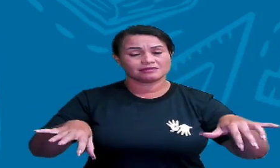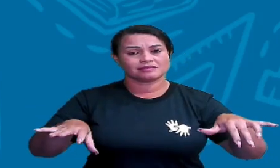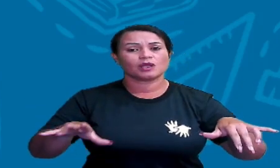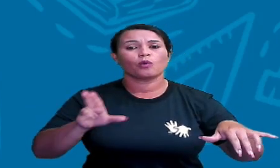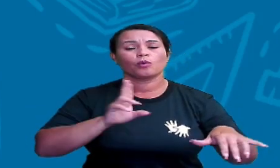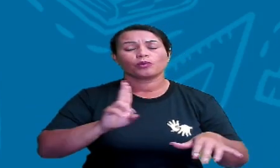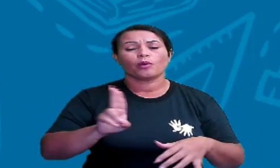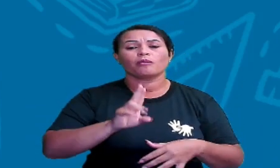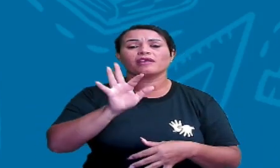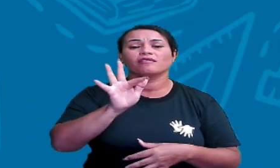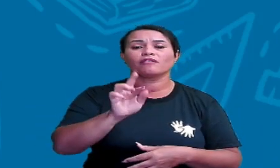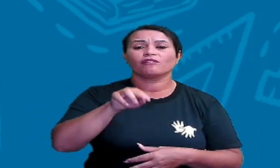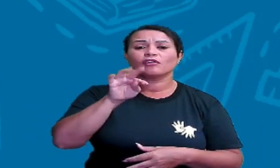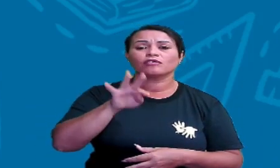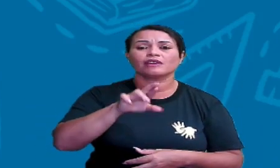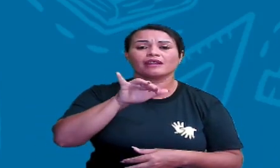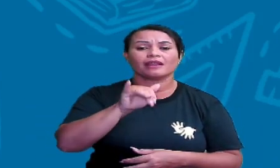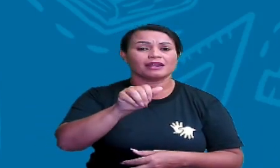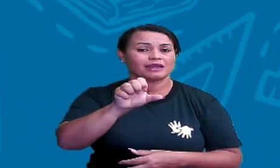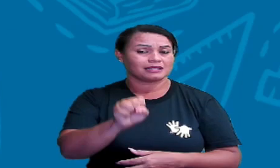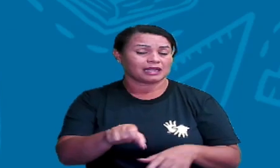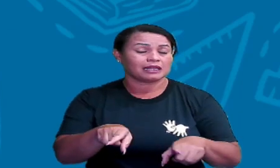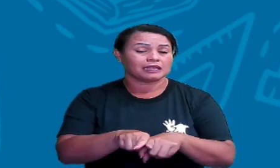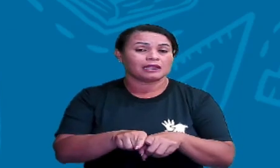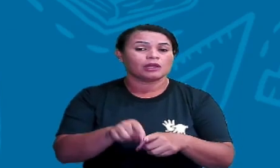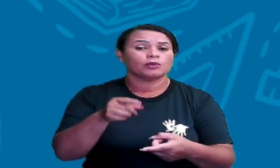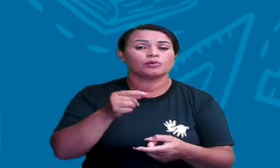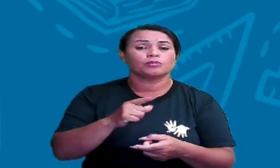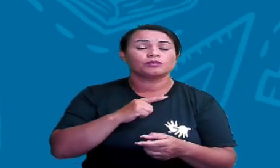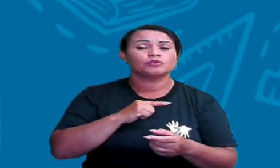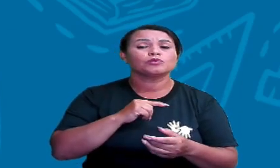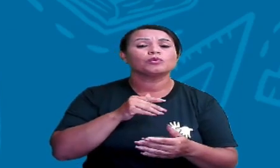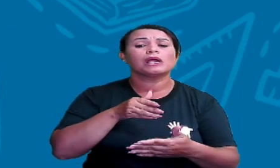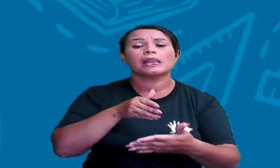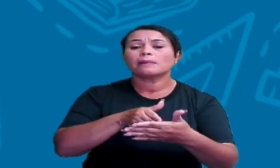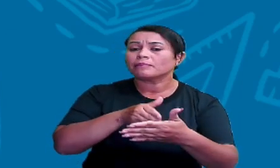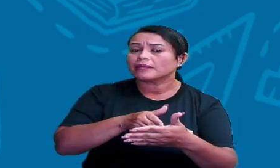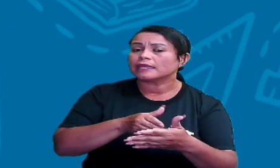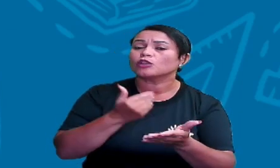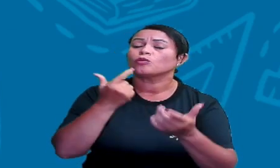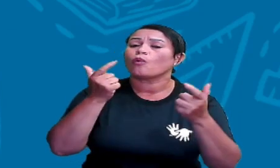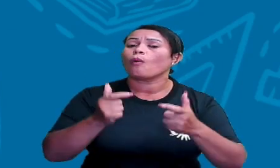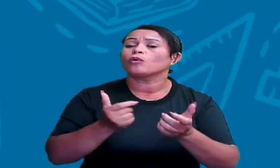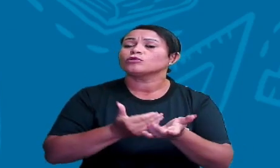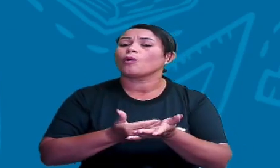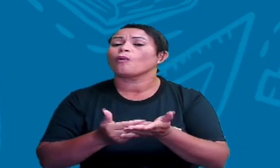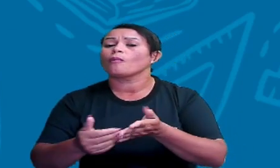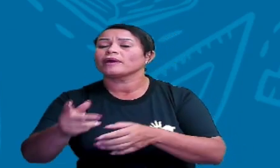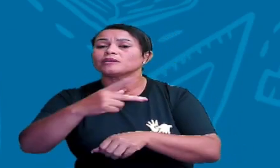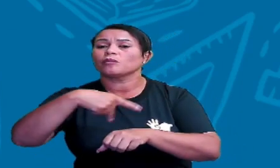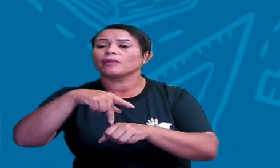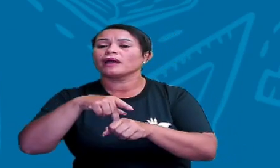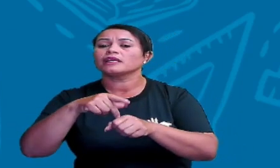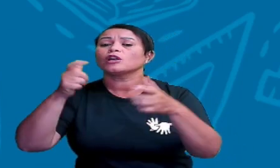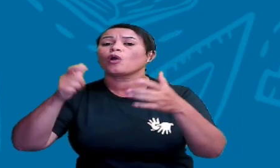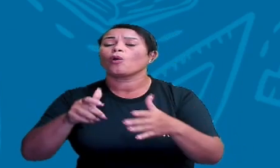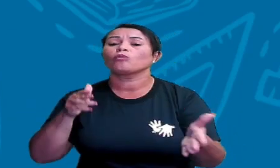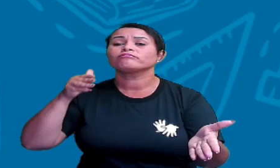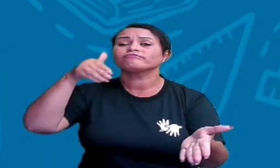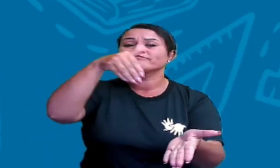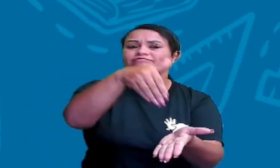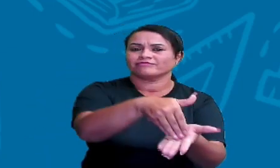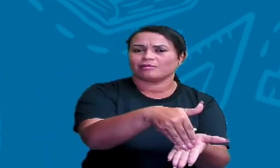limite foi o acordo estabelecido entre os dois países para dizer onde é que começa um país e onde é que termina esse outro